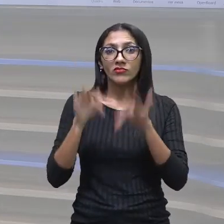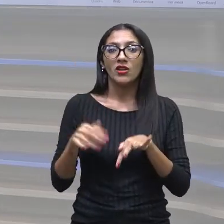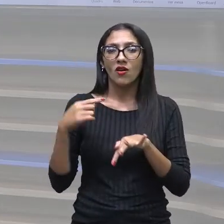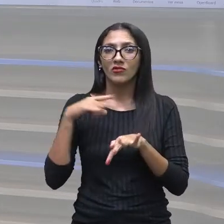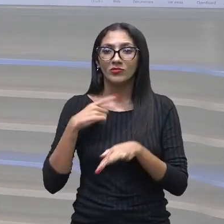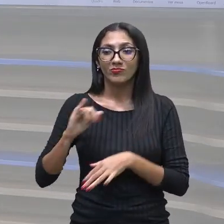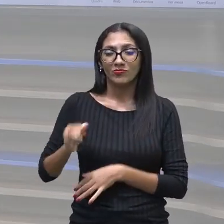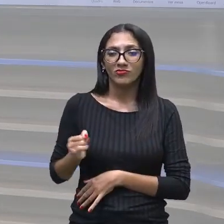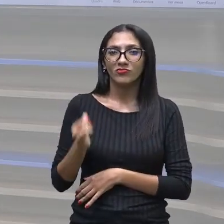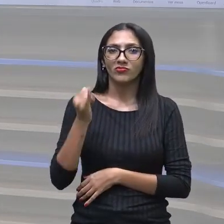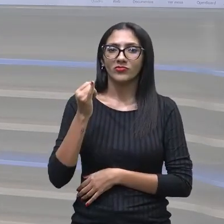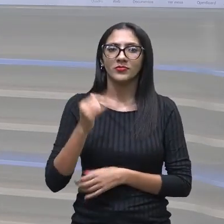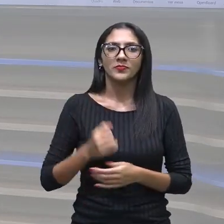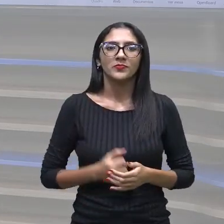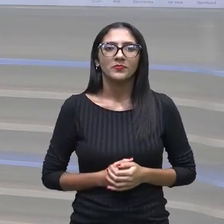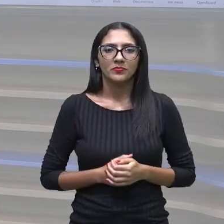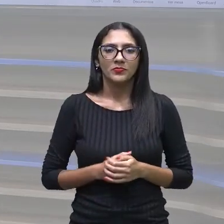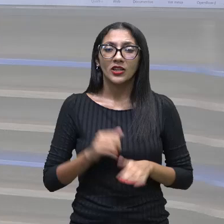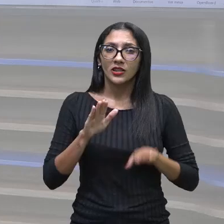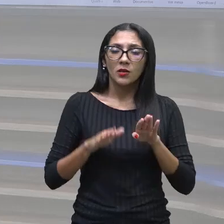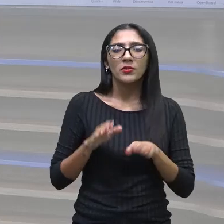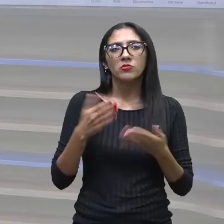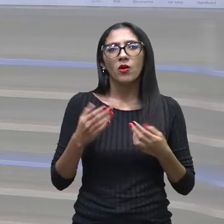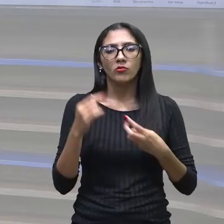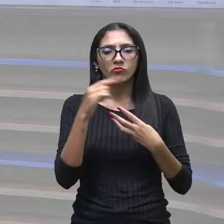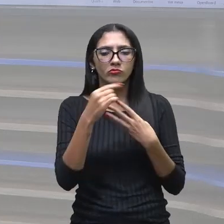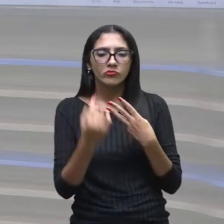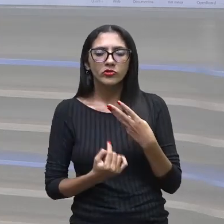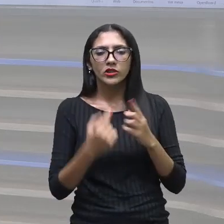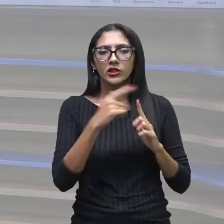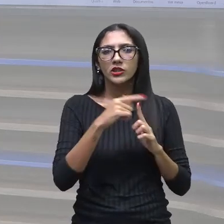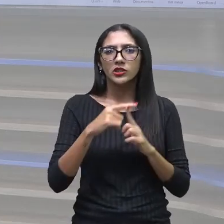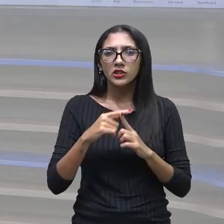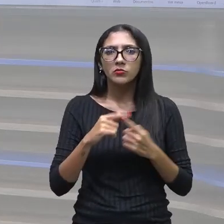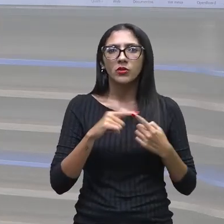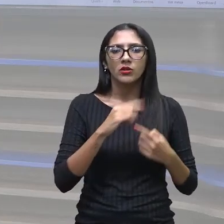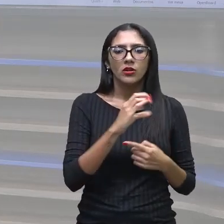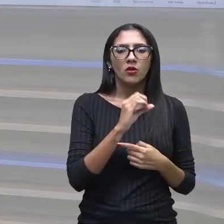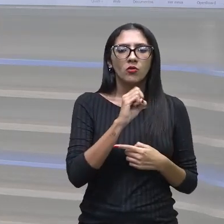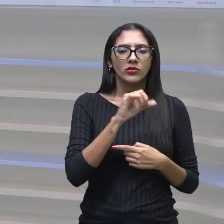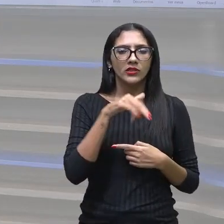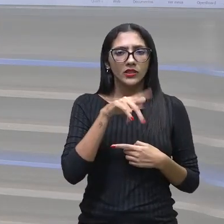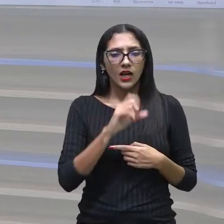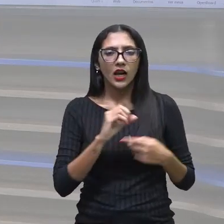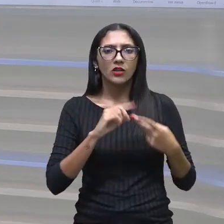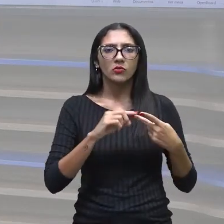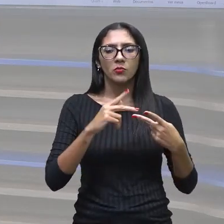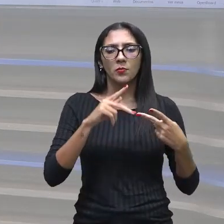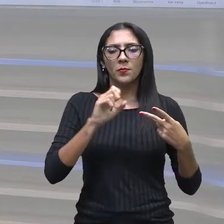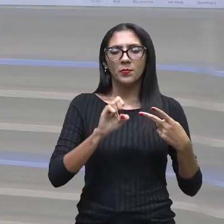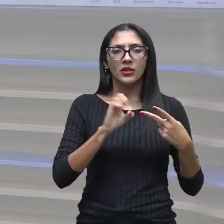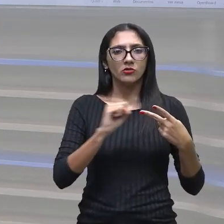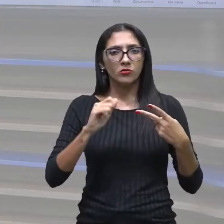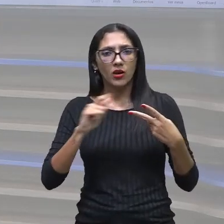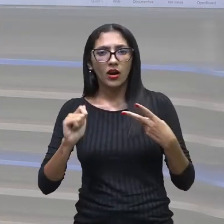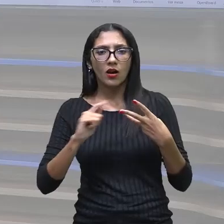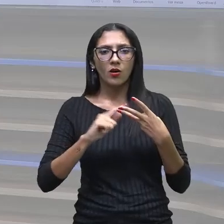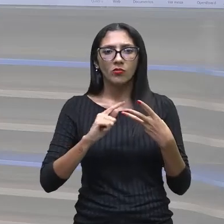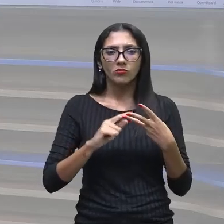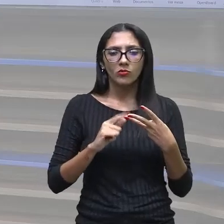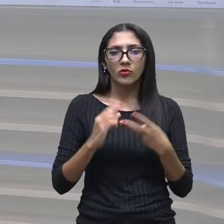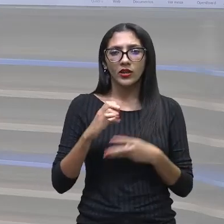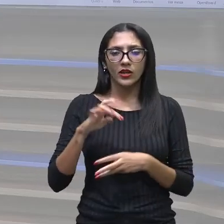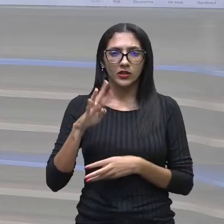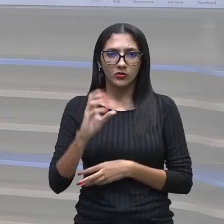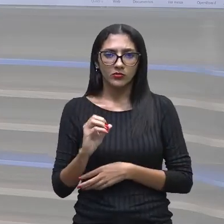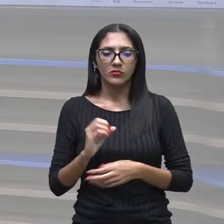abusivo, independente de ser empréstimo consignado, empréstimo pessoal ou cheque especial. Vamos voltar aqui para a